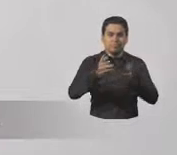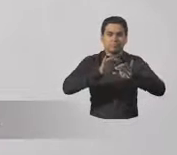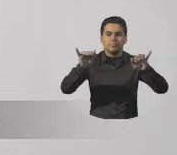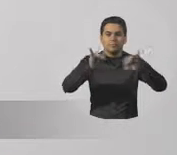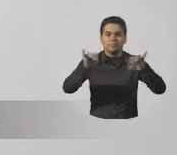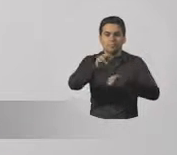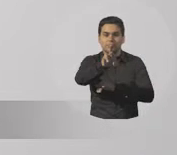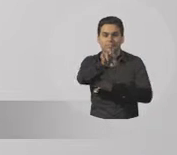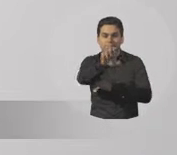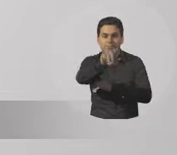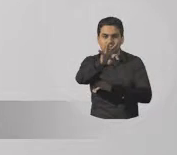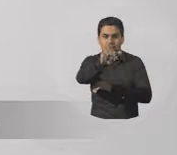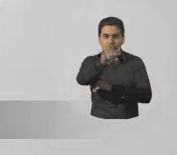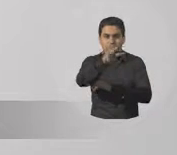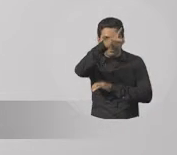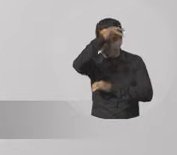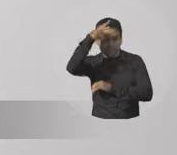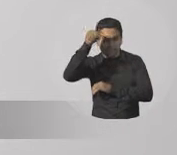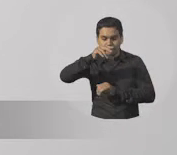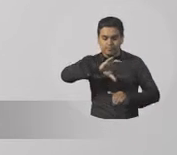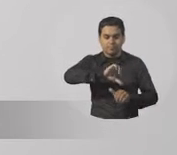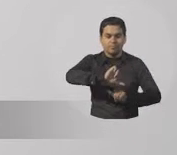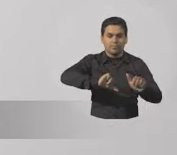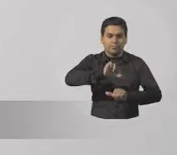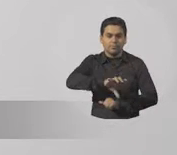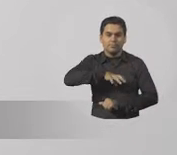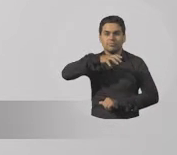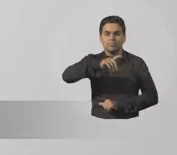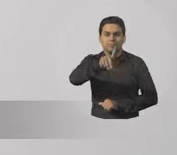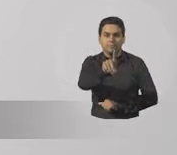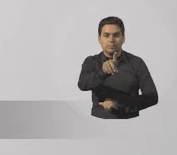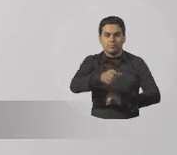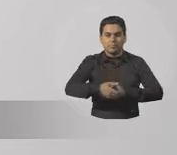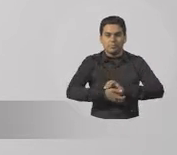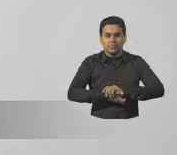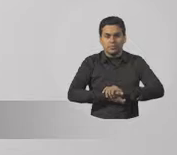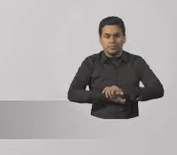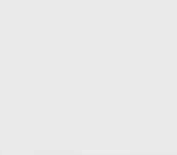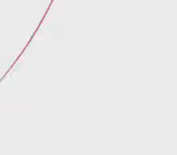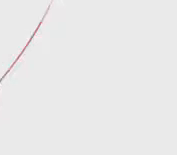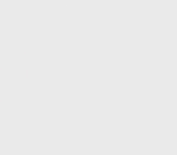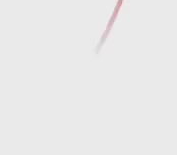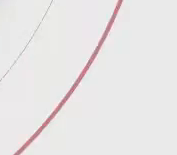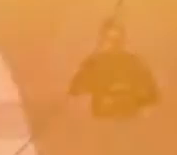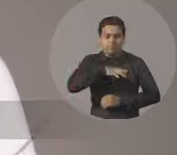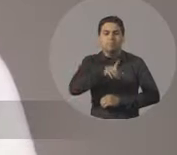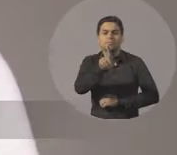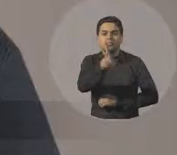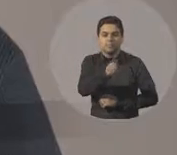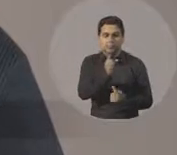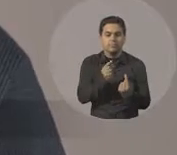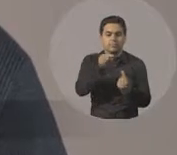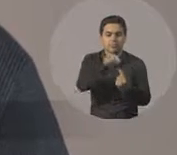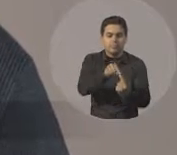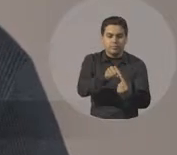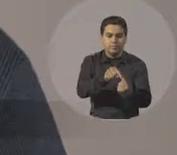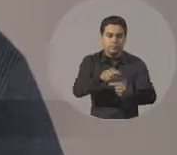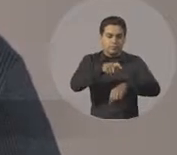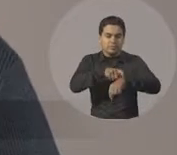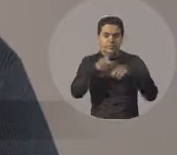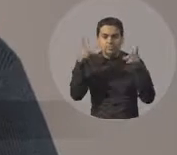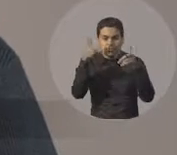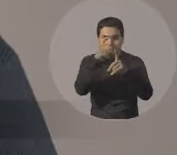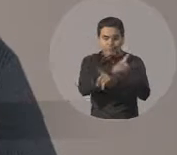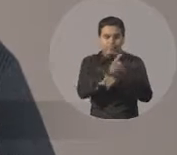Começa agora o programa Renato Câmara Prefeito. Coragem para mudar Dourados. 15. Coragem. Moral forte